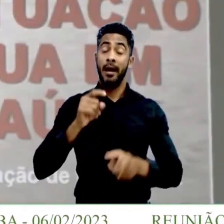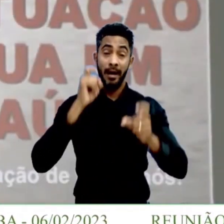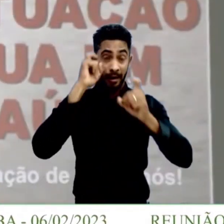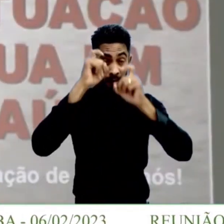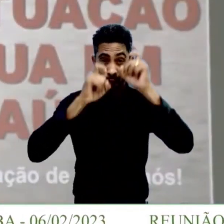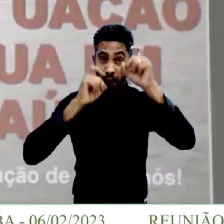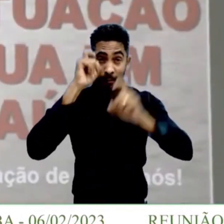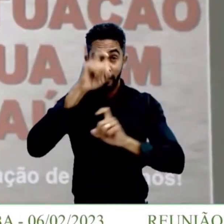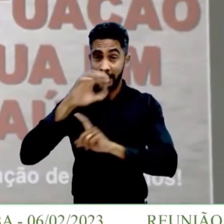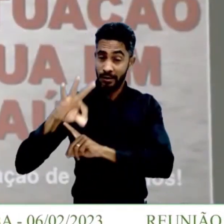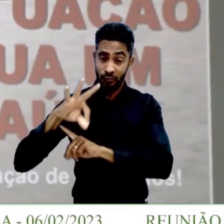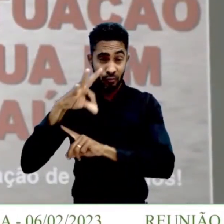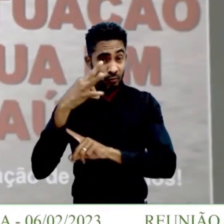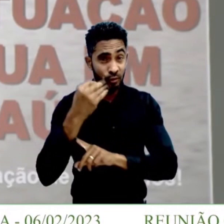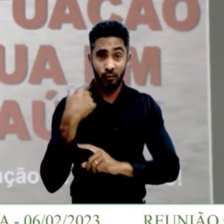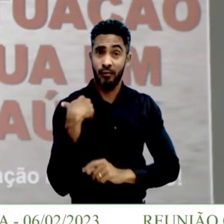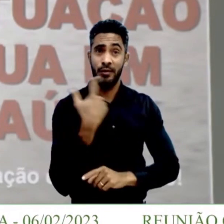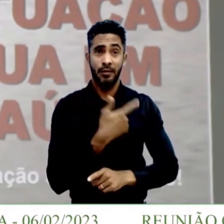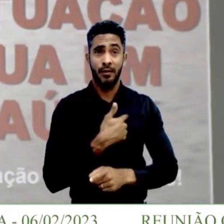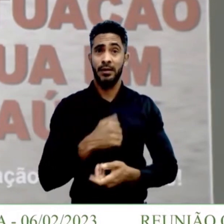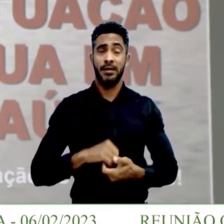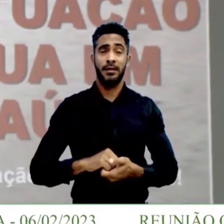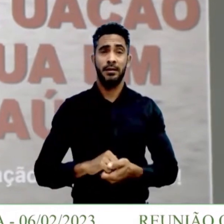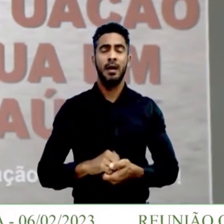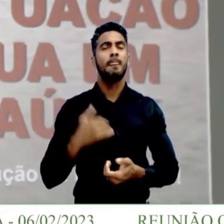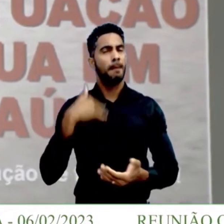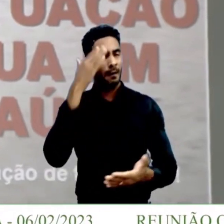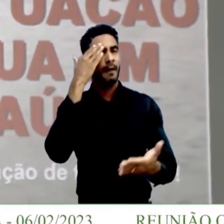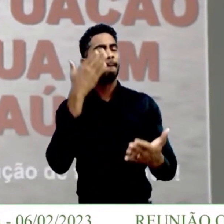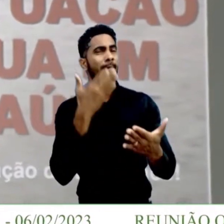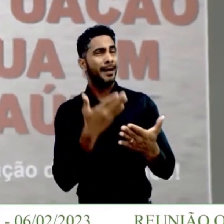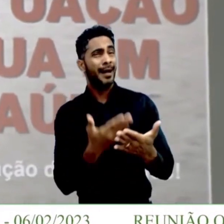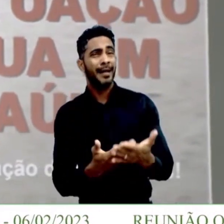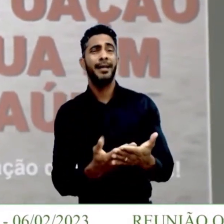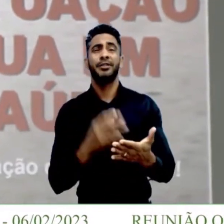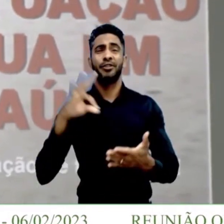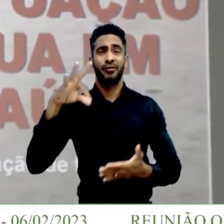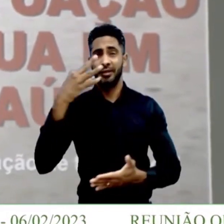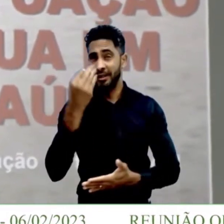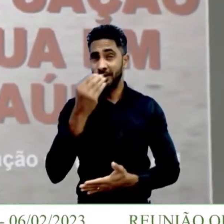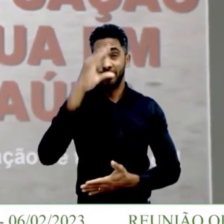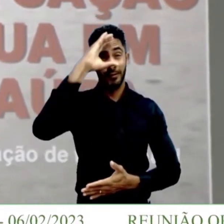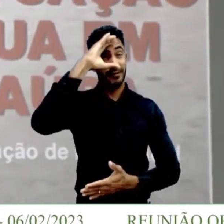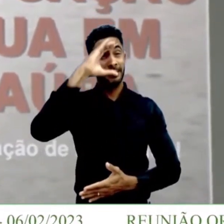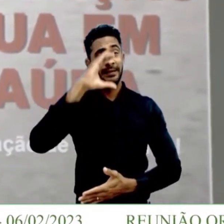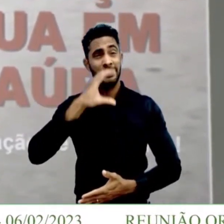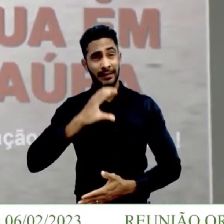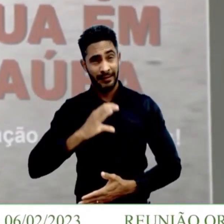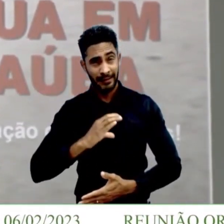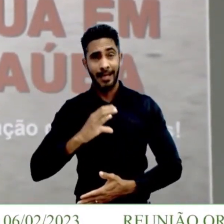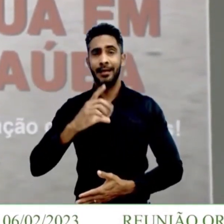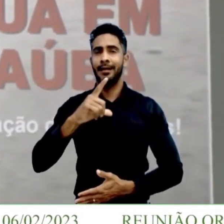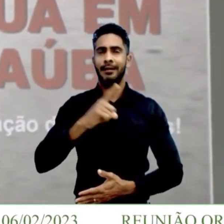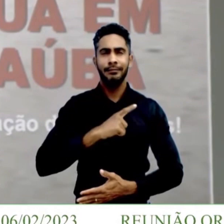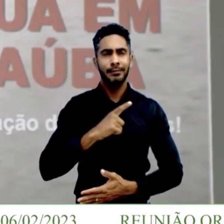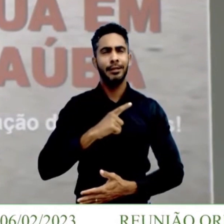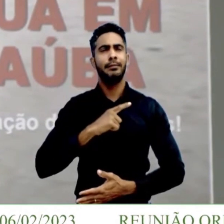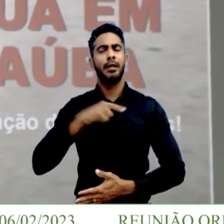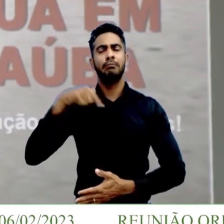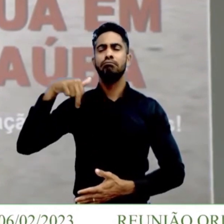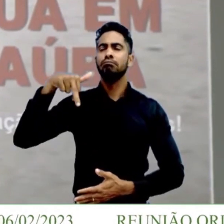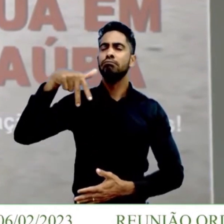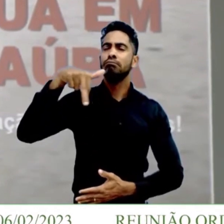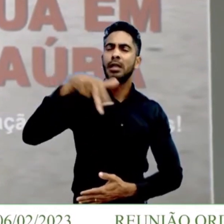de todos nós. Eu acredito que todo cidadão que tem andado